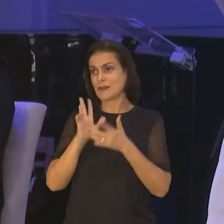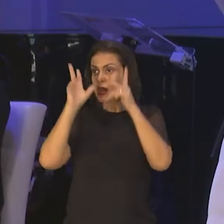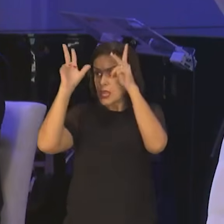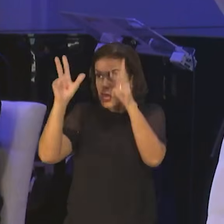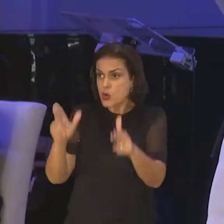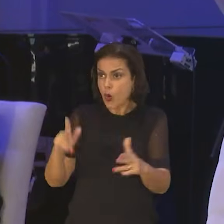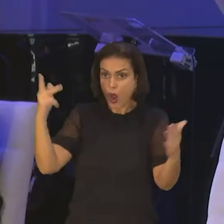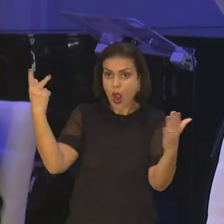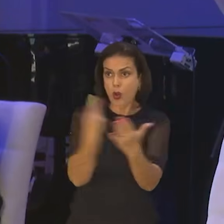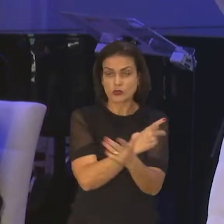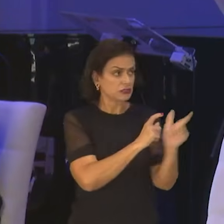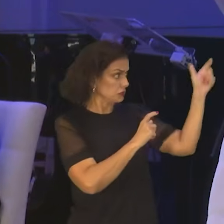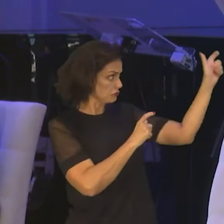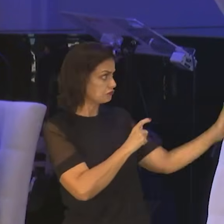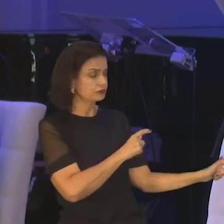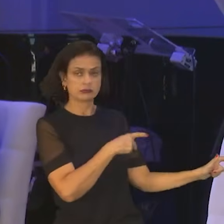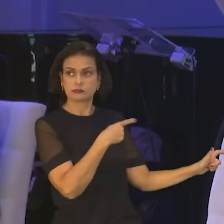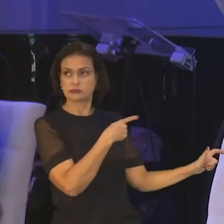como aconteceu comigo.